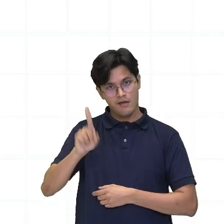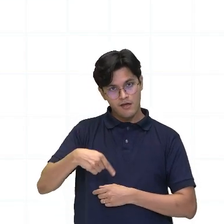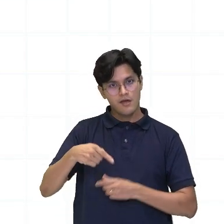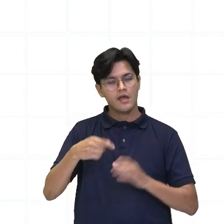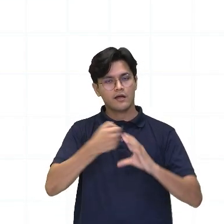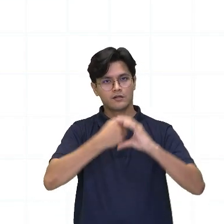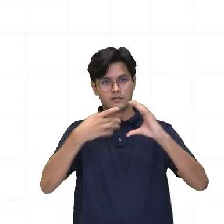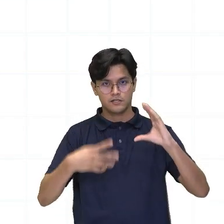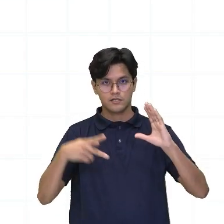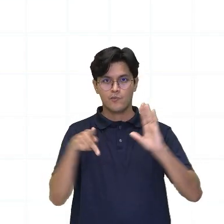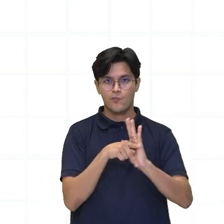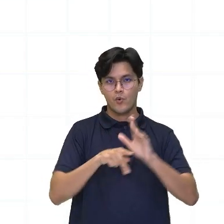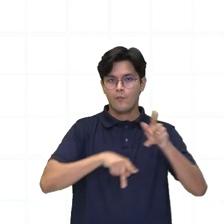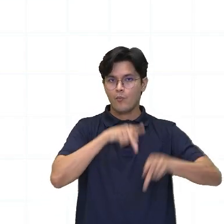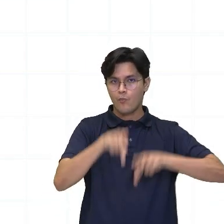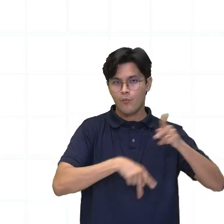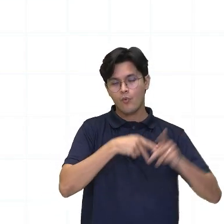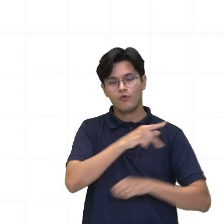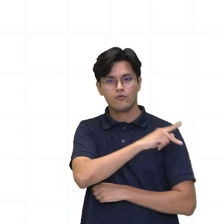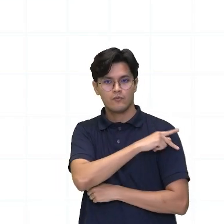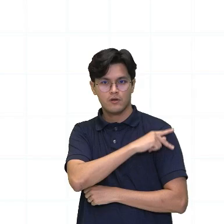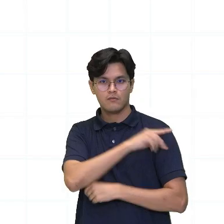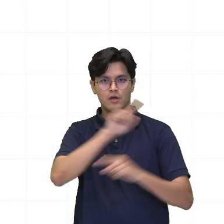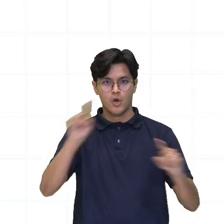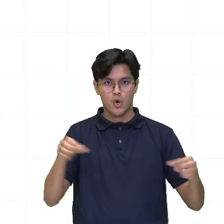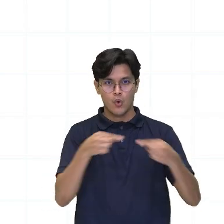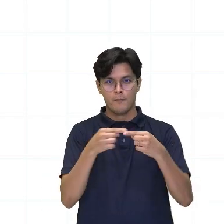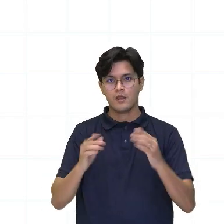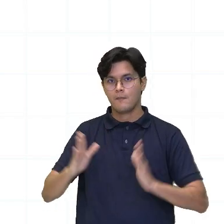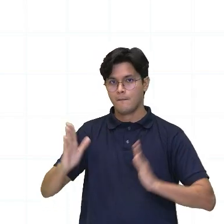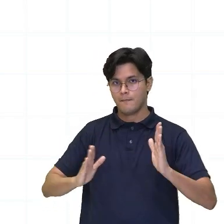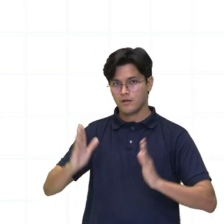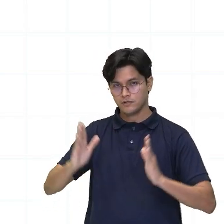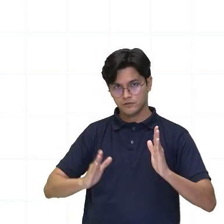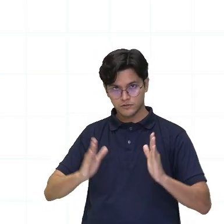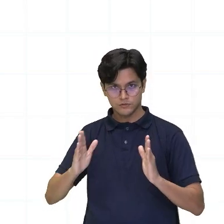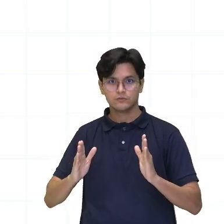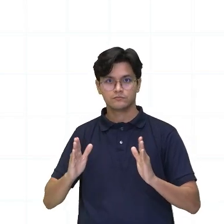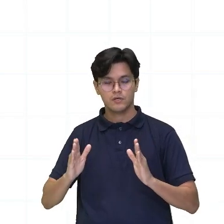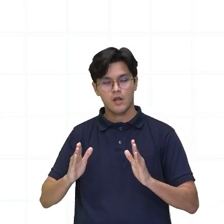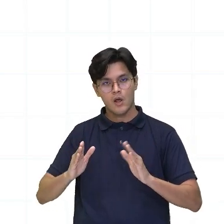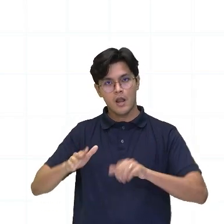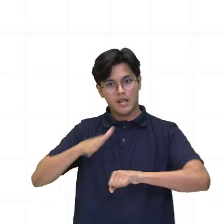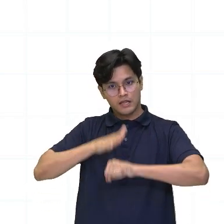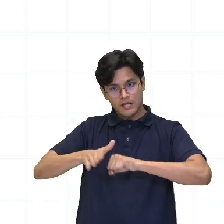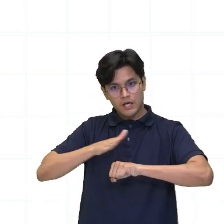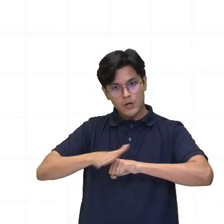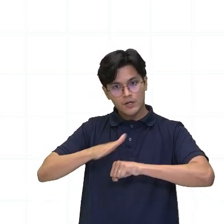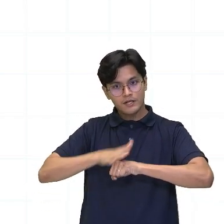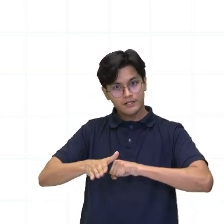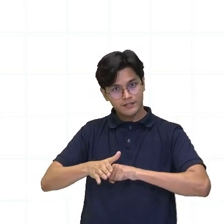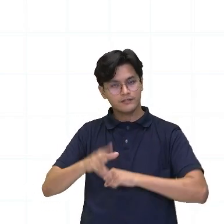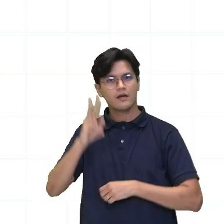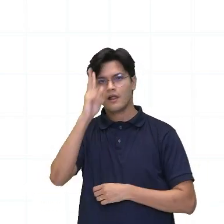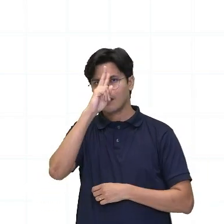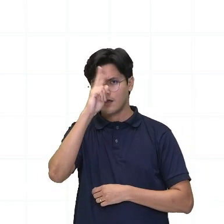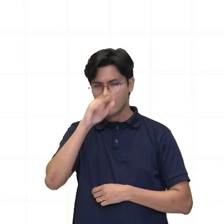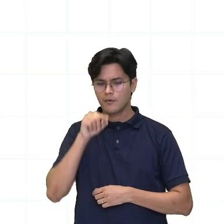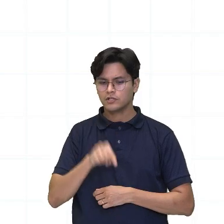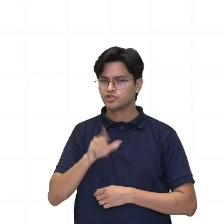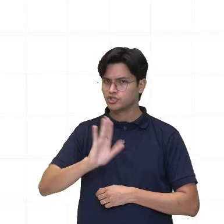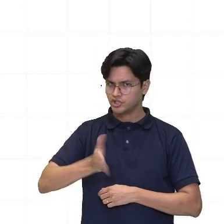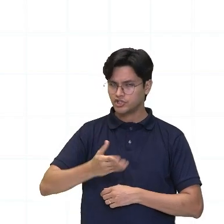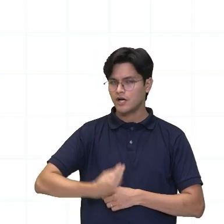pré-história, correspondente ao período neolítico. Lembra como nós falamos do neolítico? Que eles já viviam em sociedade,